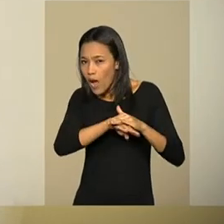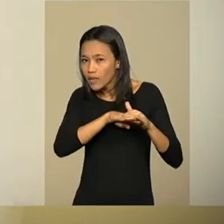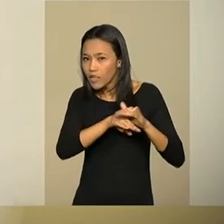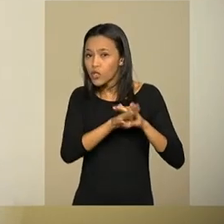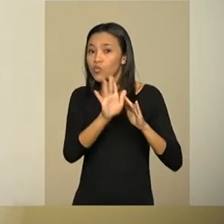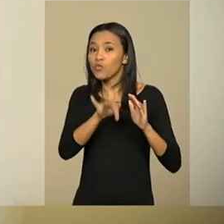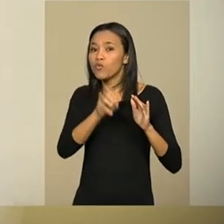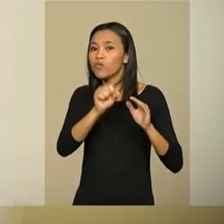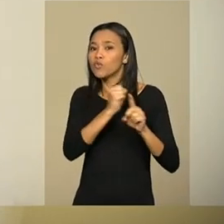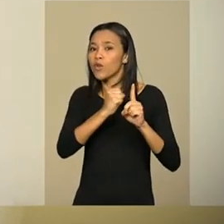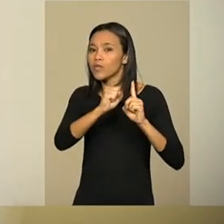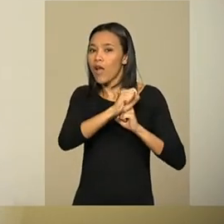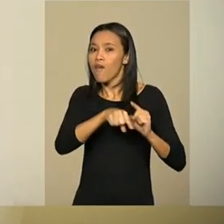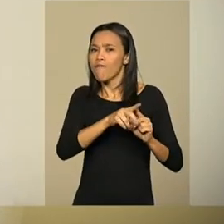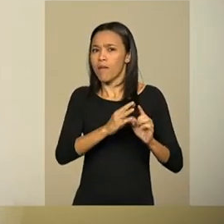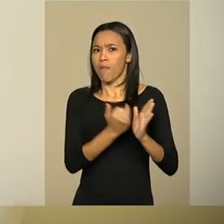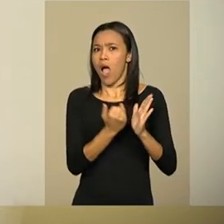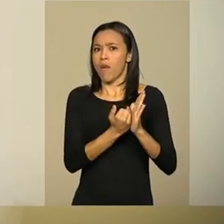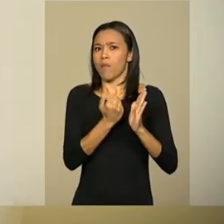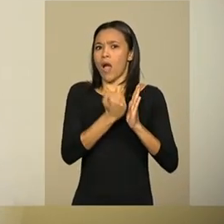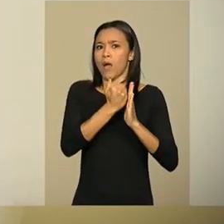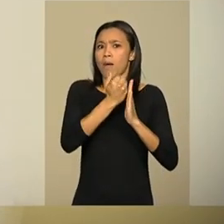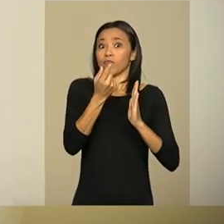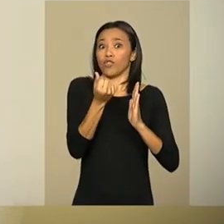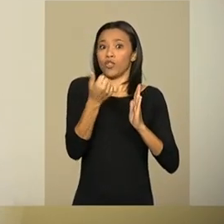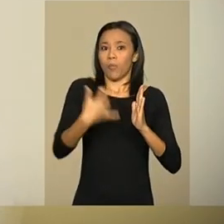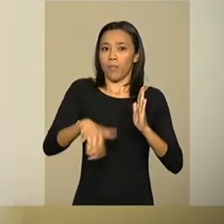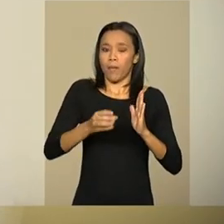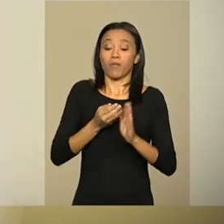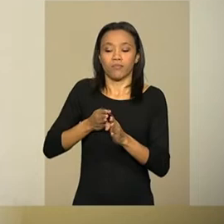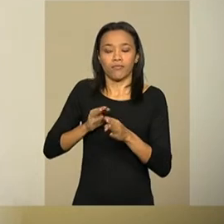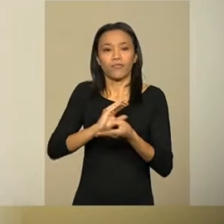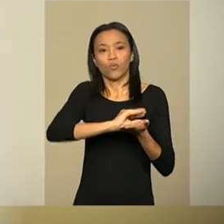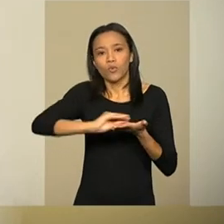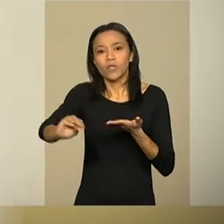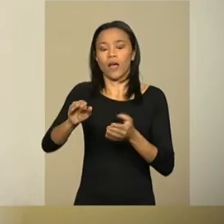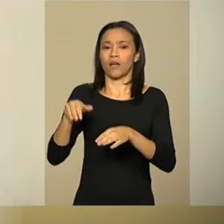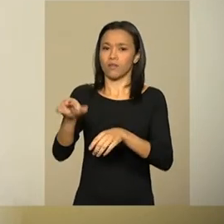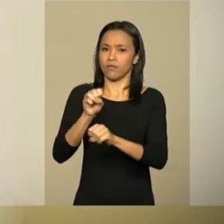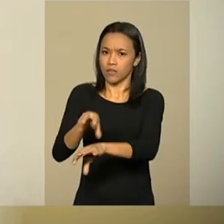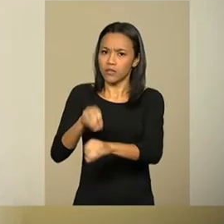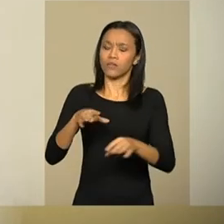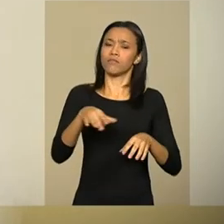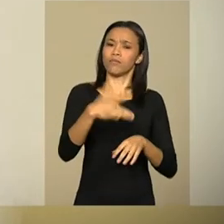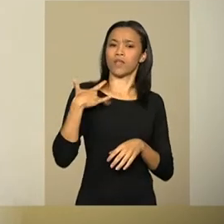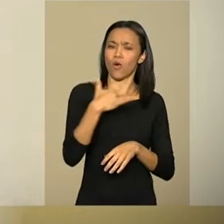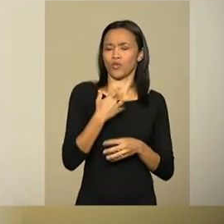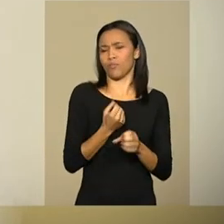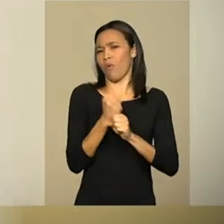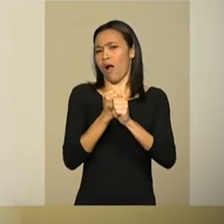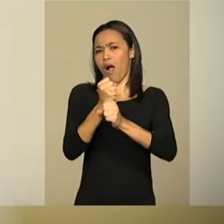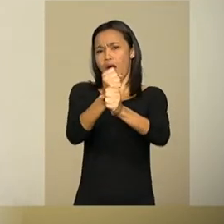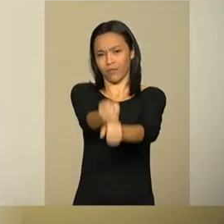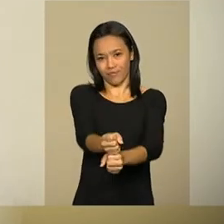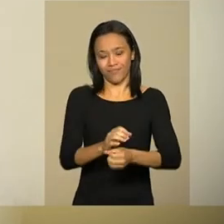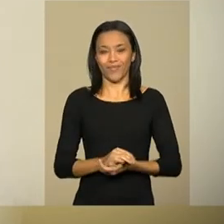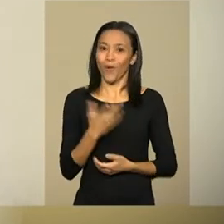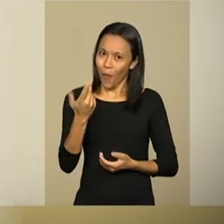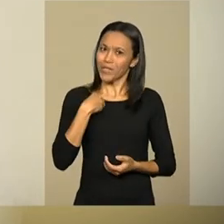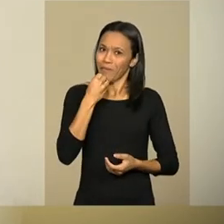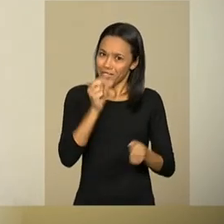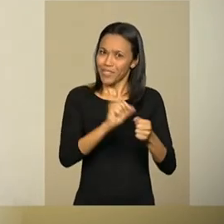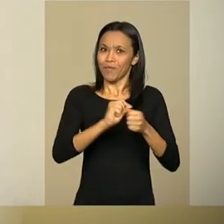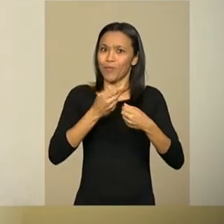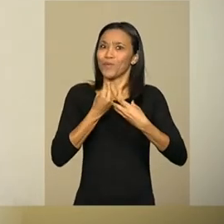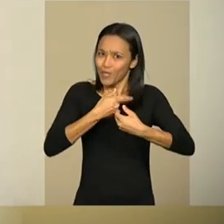vai render muito dinheiro para ser aplicado em educação e saúde por muitos e muitos anos nossa dá para fazer muita